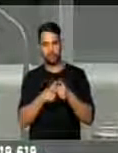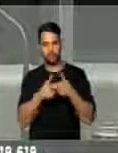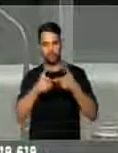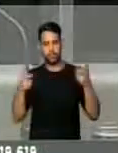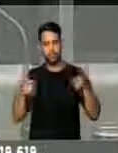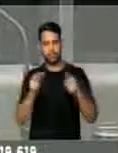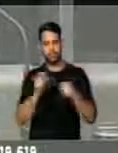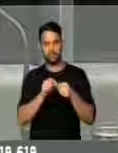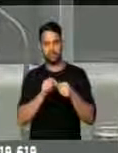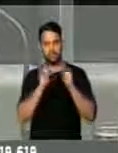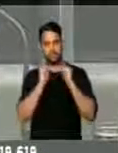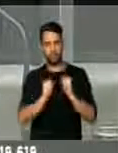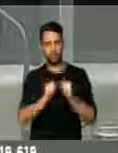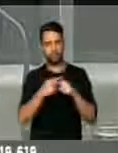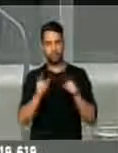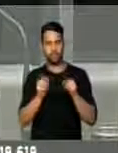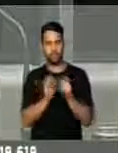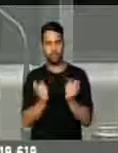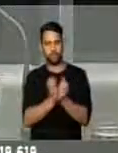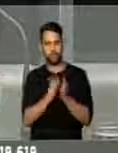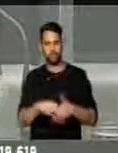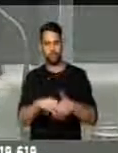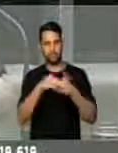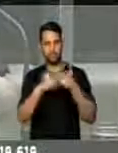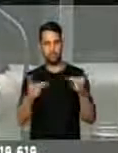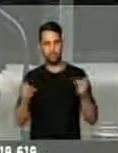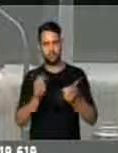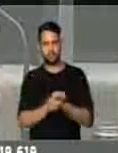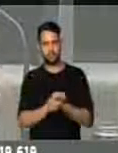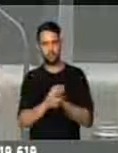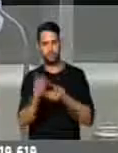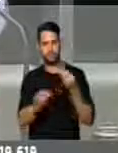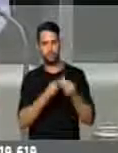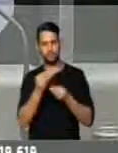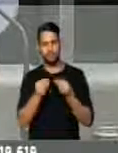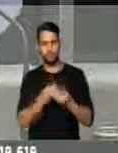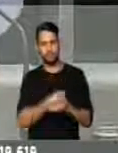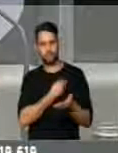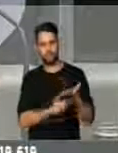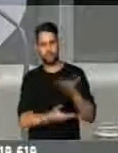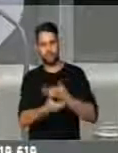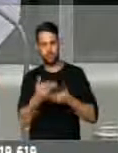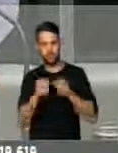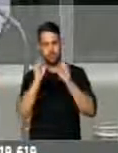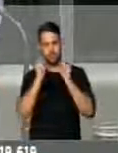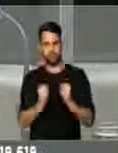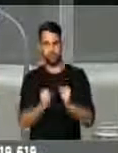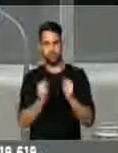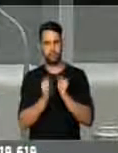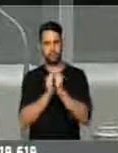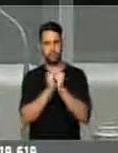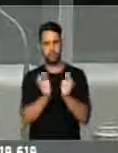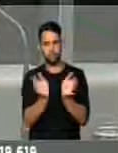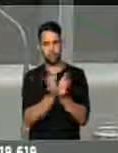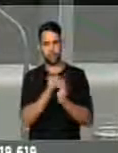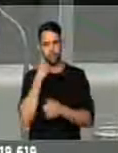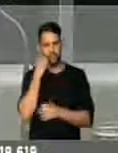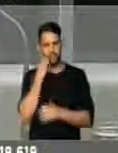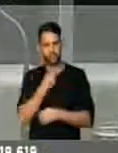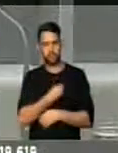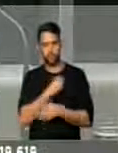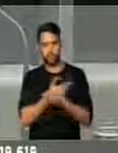o excessivo poder do Colégio de Líderes, de modo a compartilhar esse poder com o conjunto dos